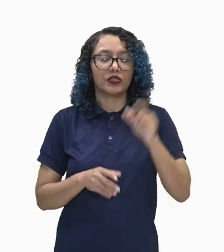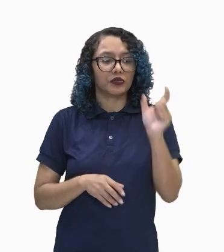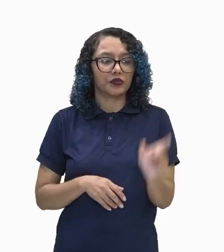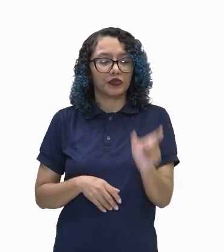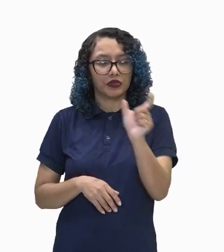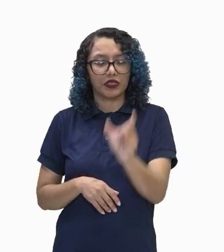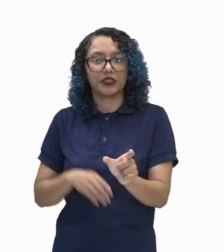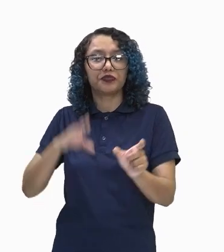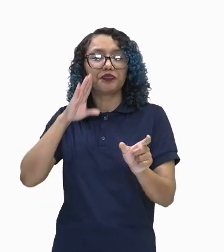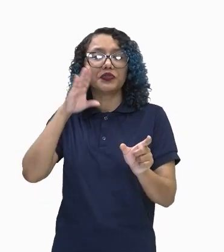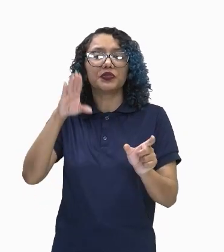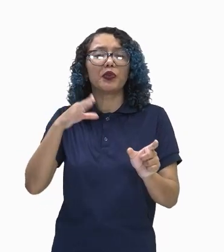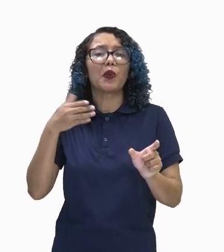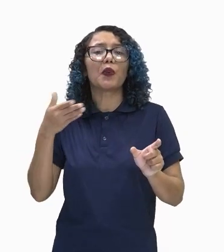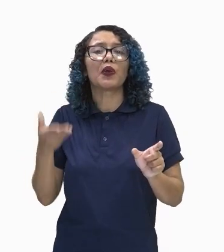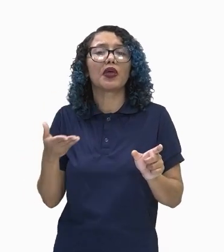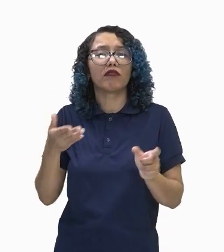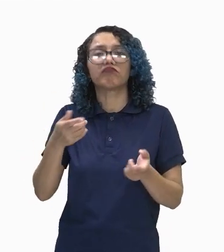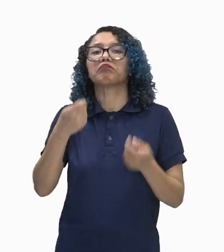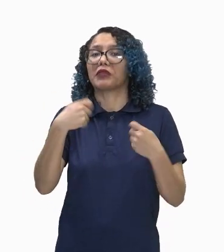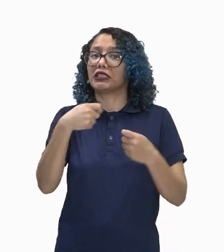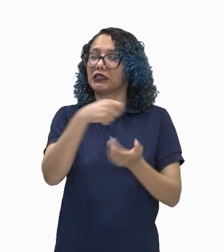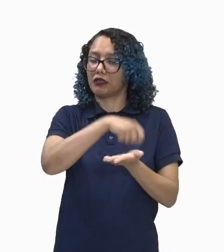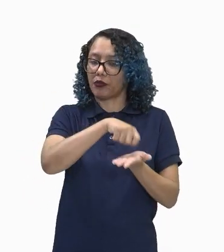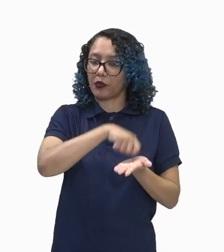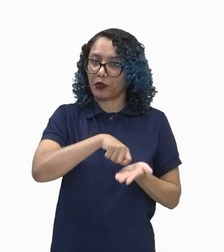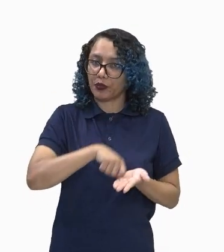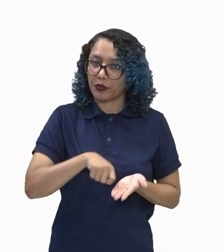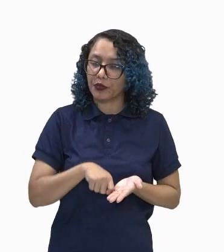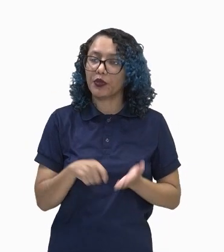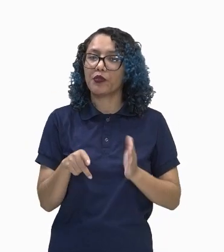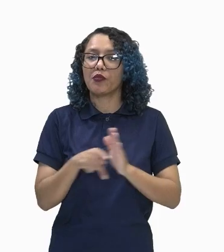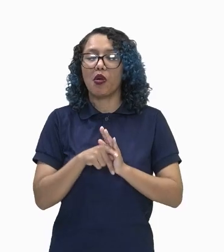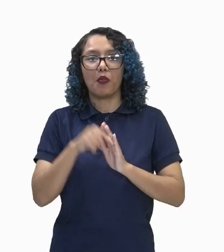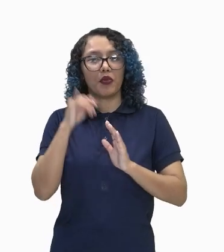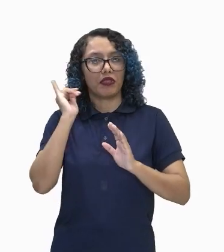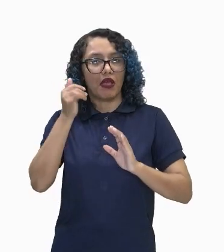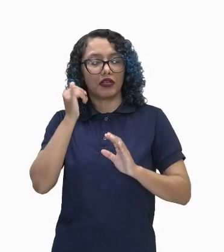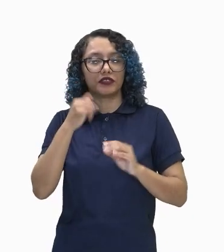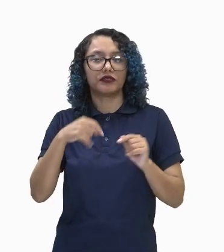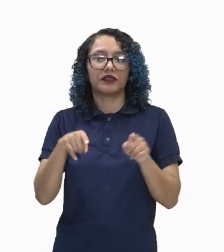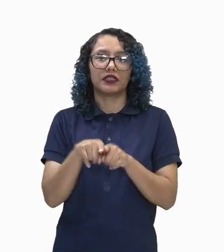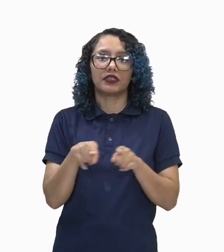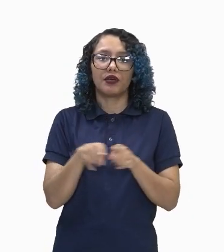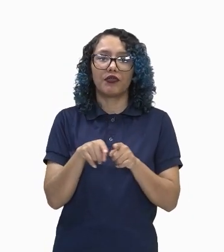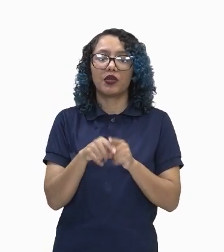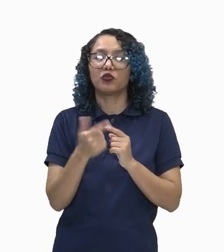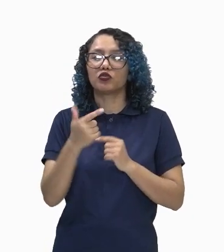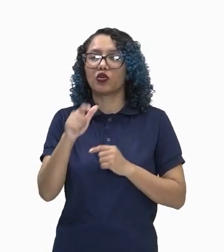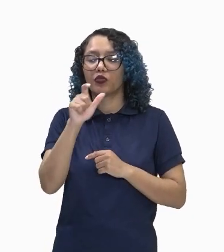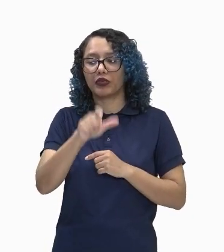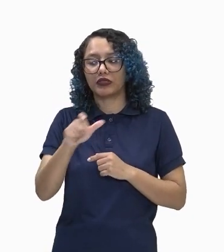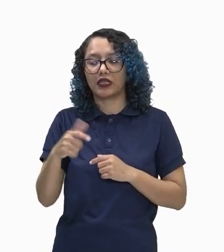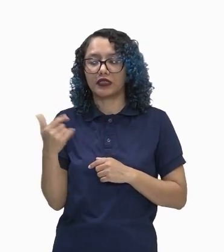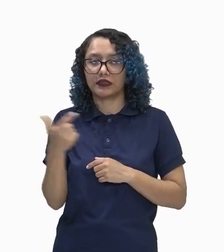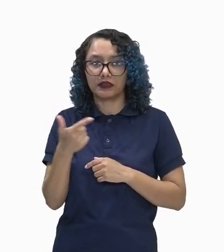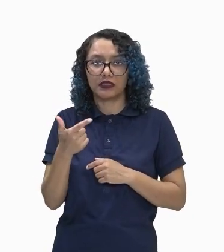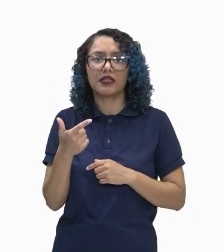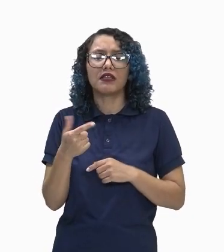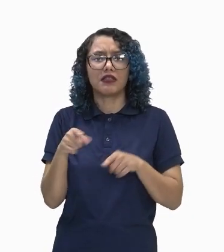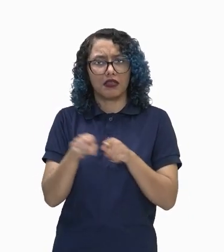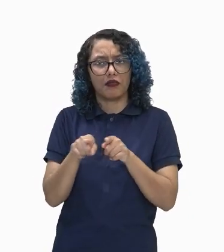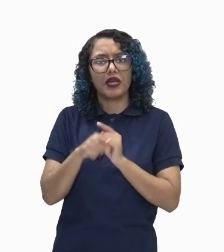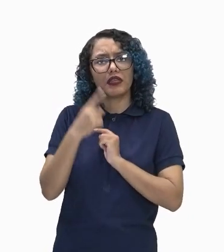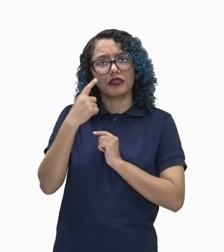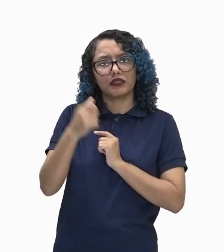da minha narrativa audiovisual. E aqueles secundários, que são ali interessantes e importantes para a